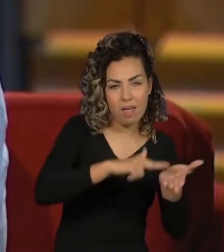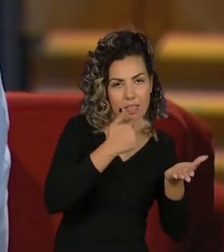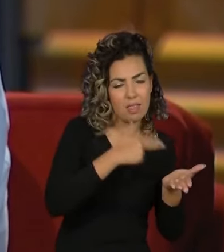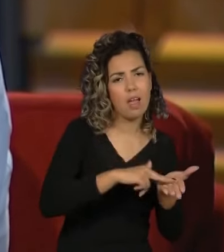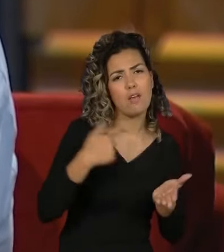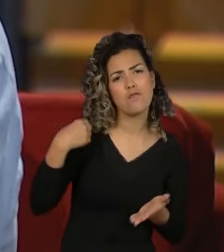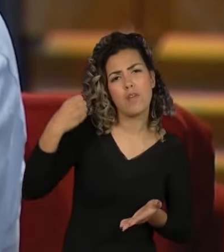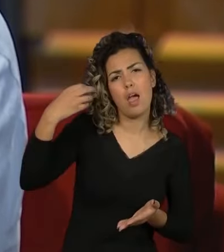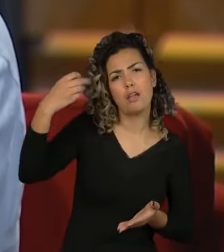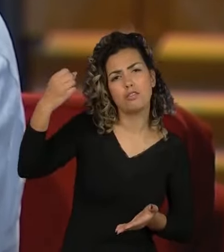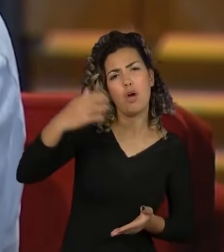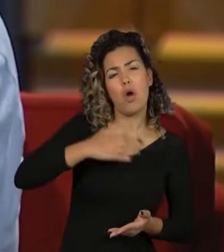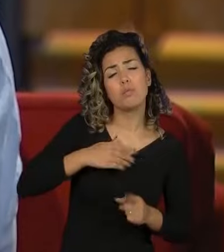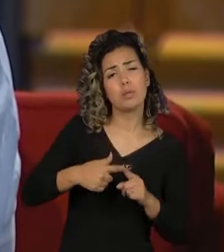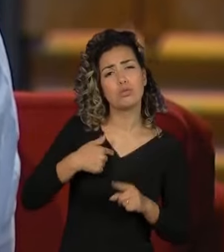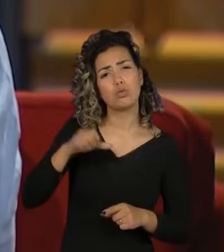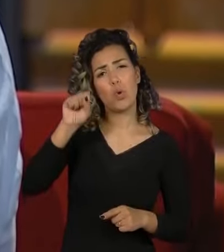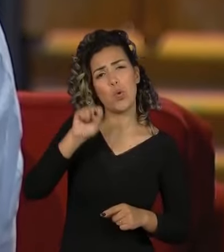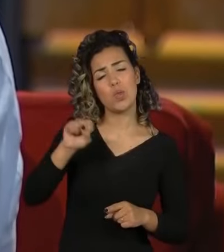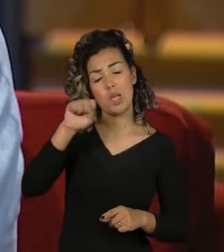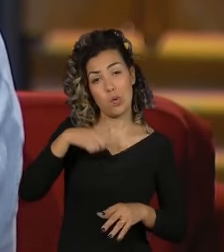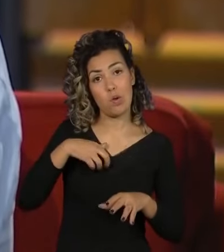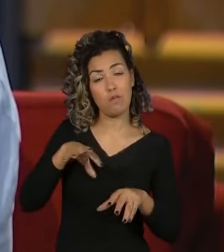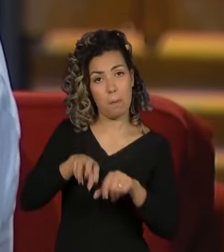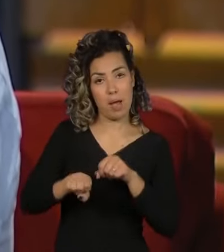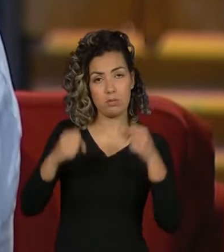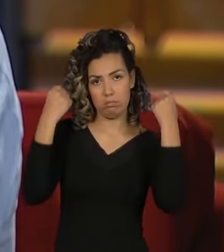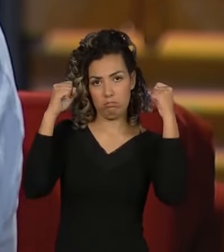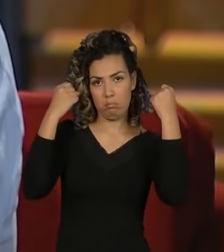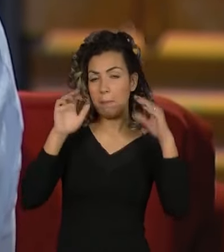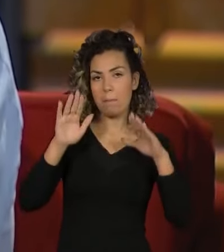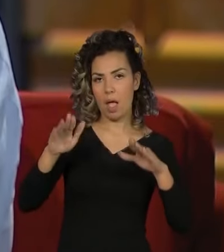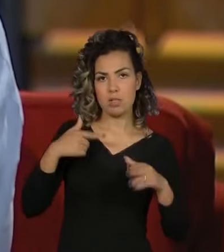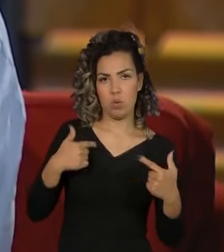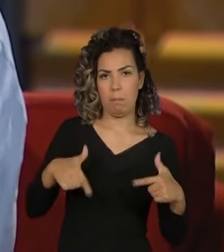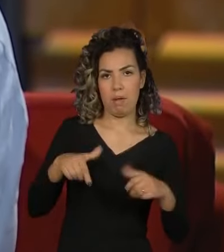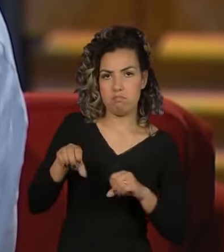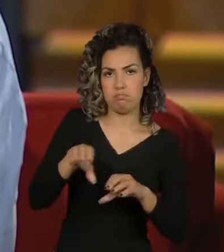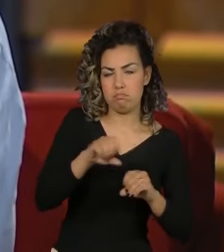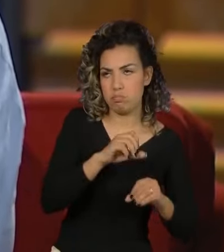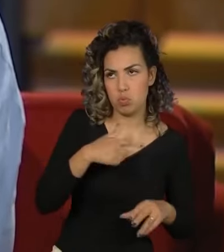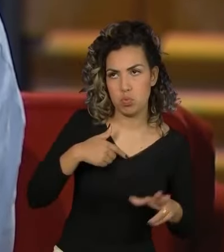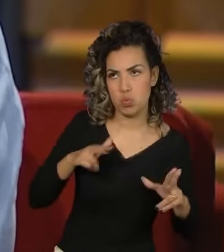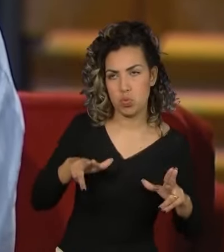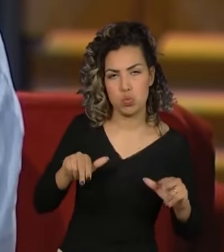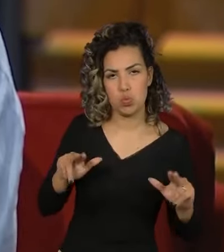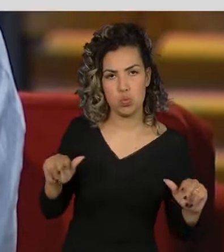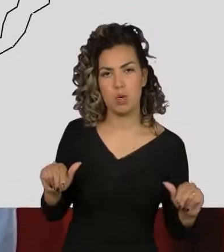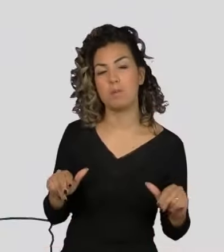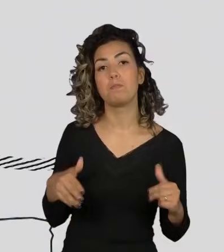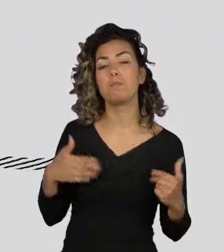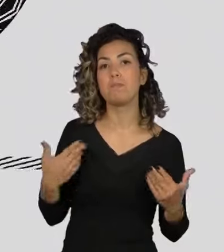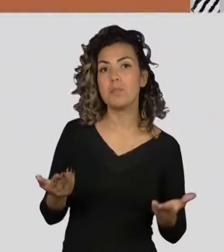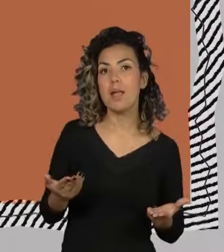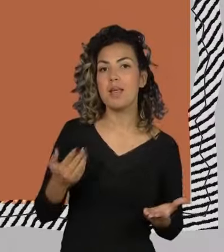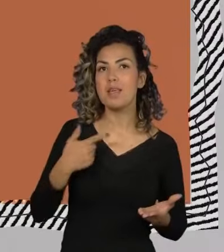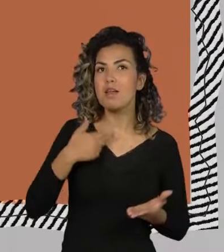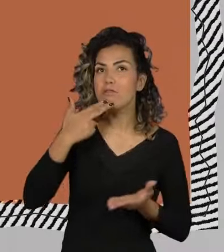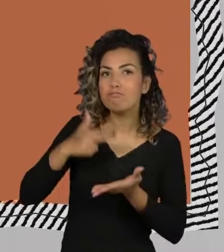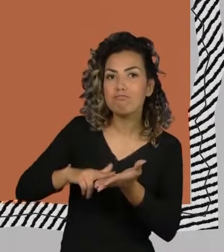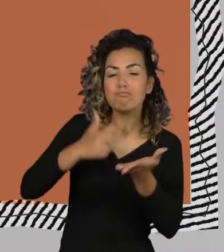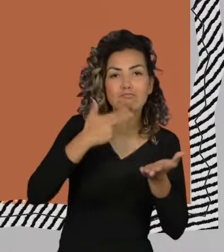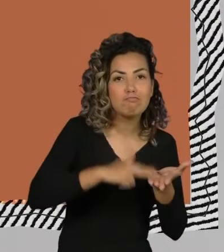solteiro eu já tinha me formado sou professor de educação física só que eu nunca lecionei e eu era o funcionário perfeito dos correios para